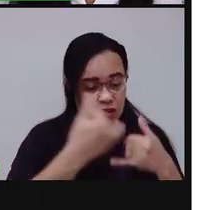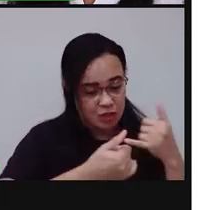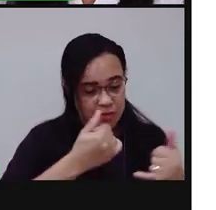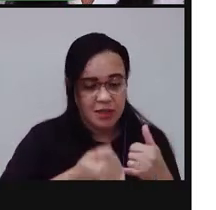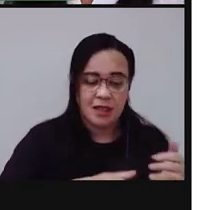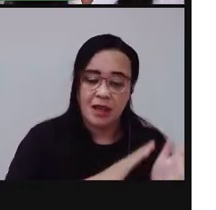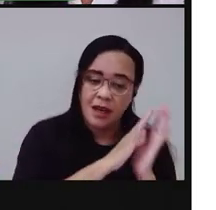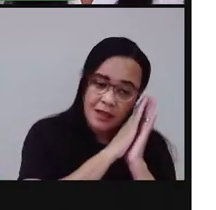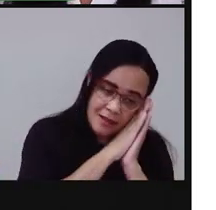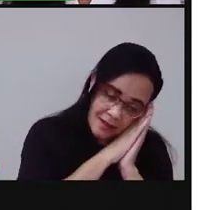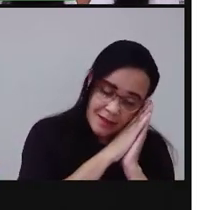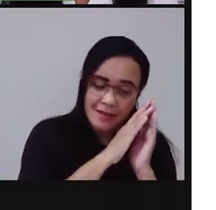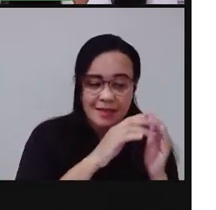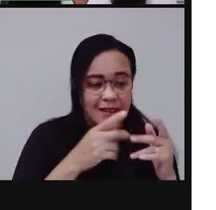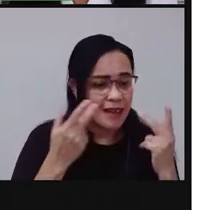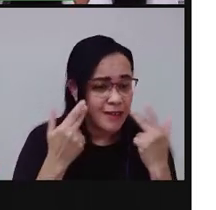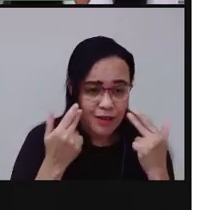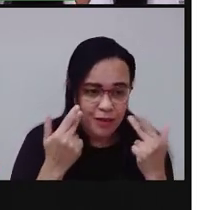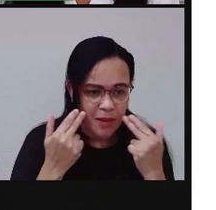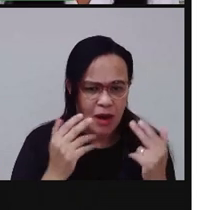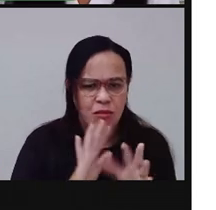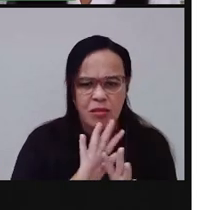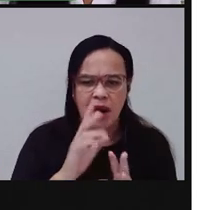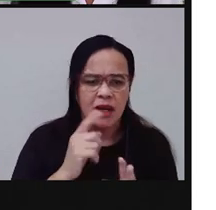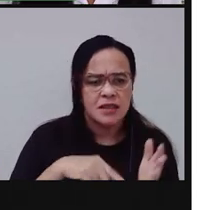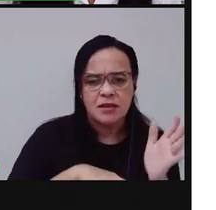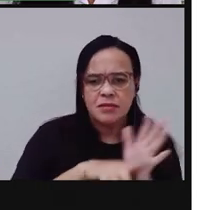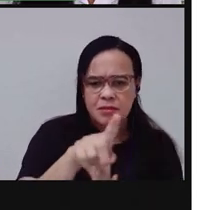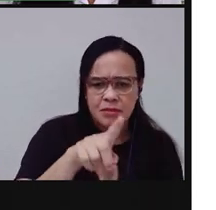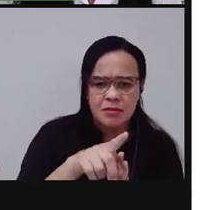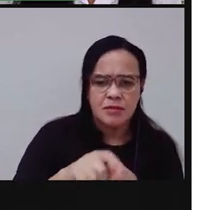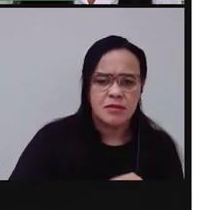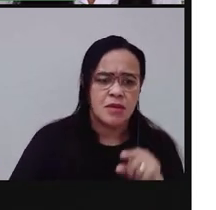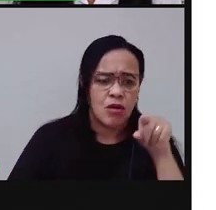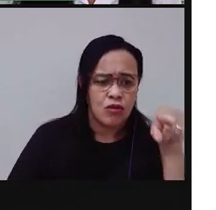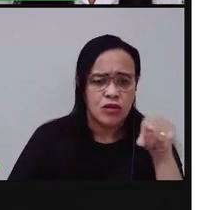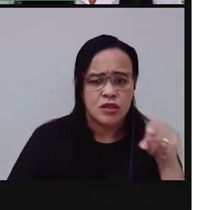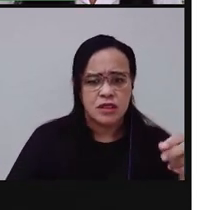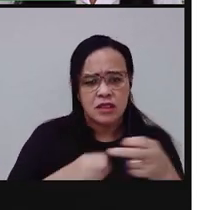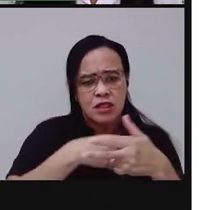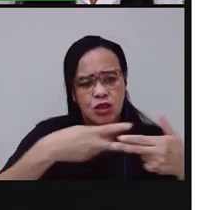Quais são as suas atividades de lazer favoritas?